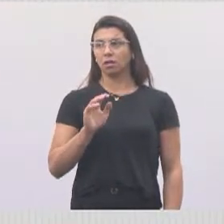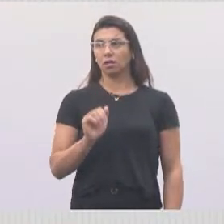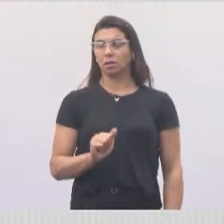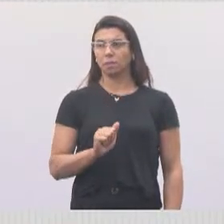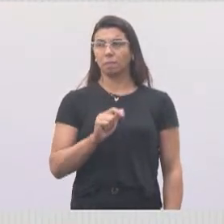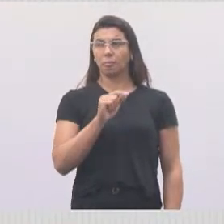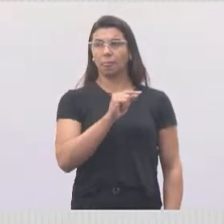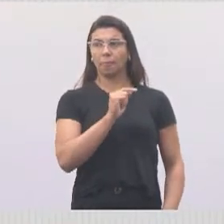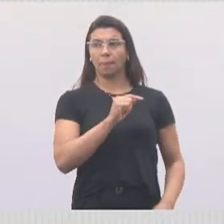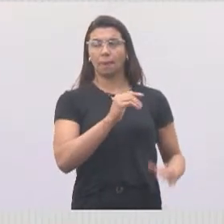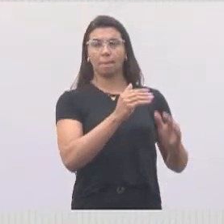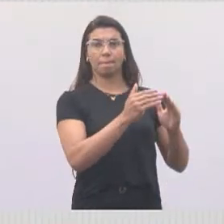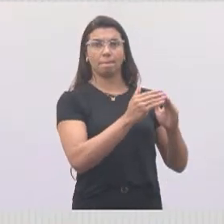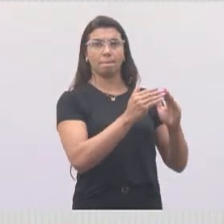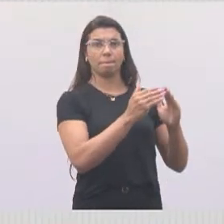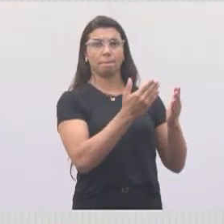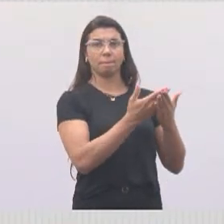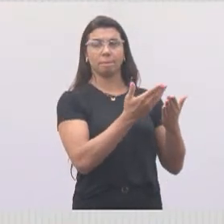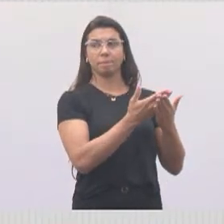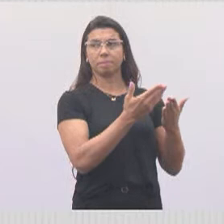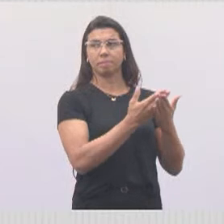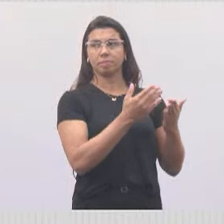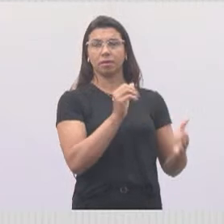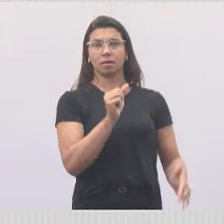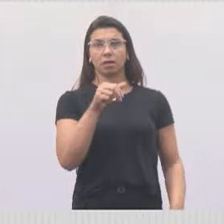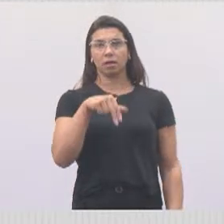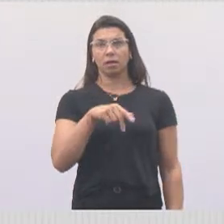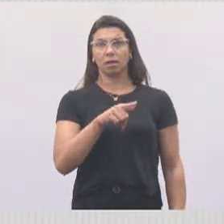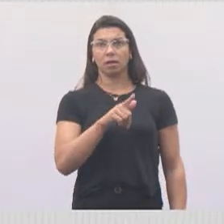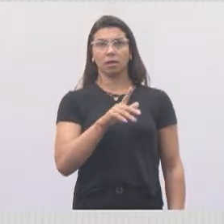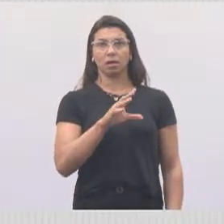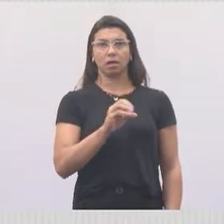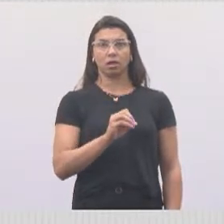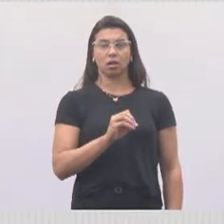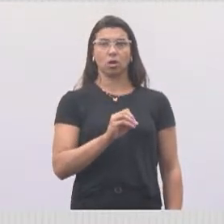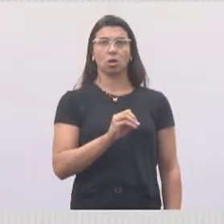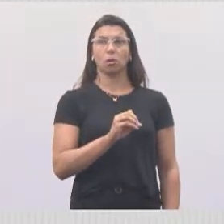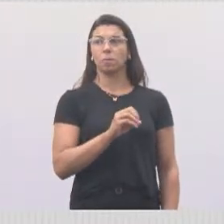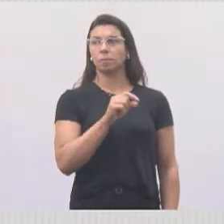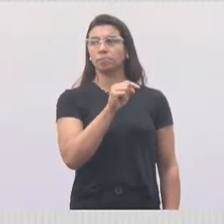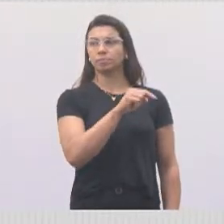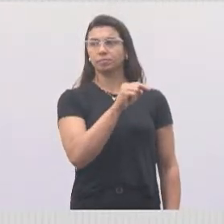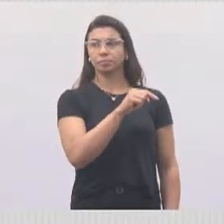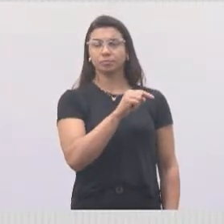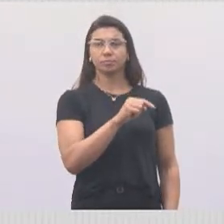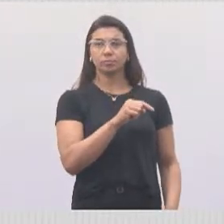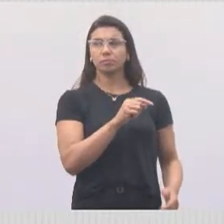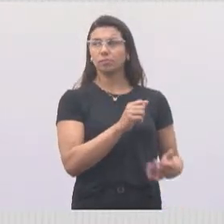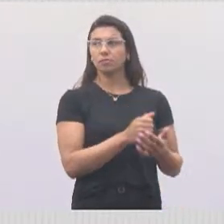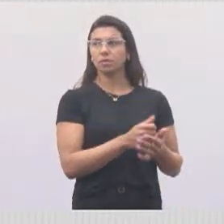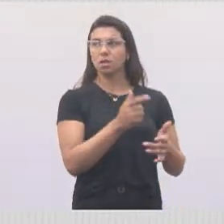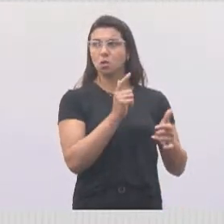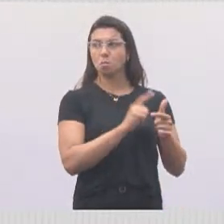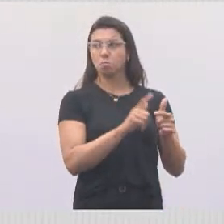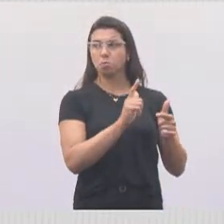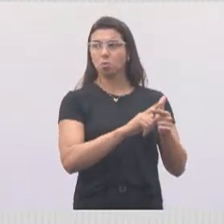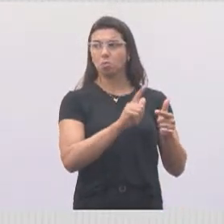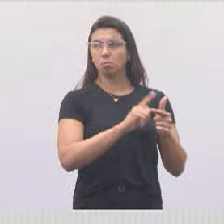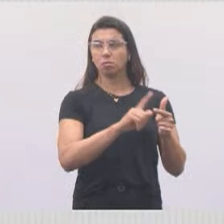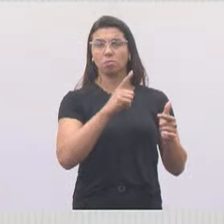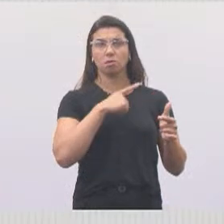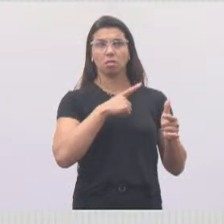Ali soltaram todos os bloquetes. A guia sargento está com um problema,